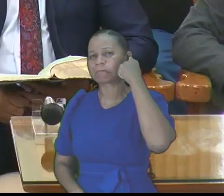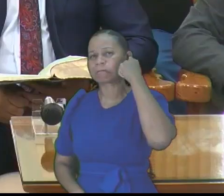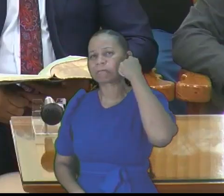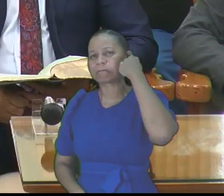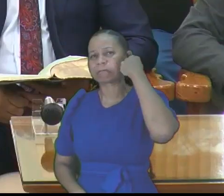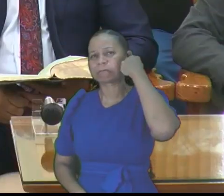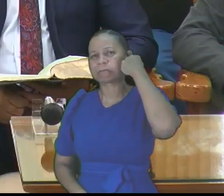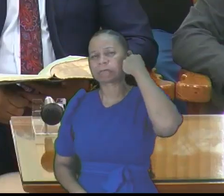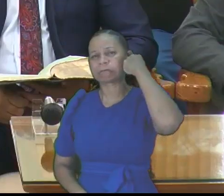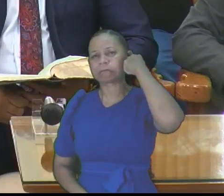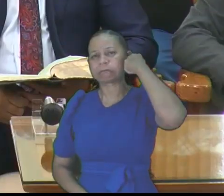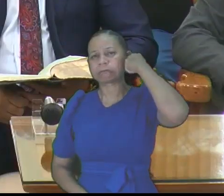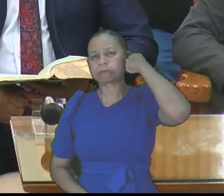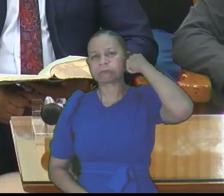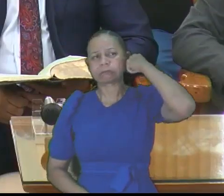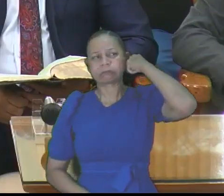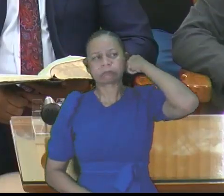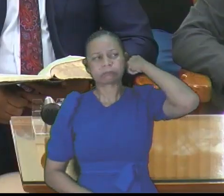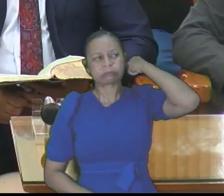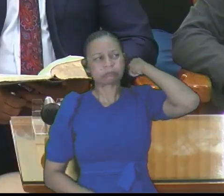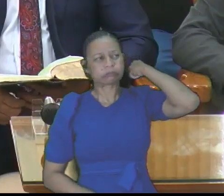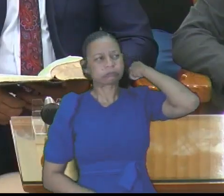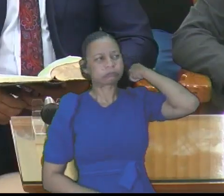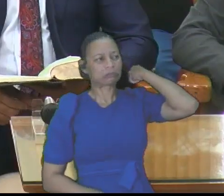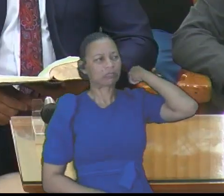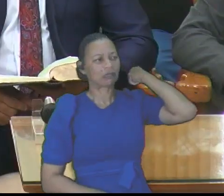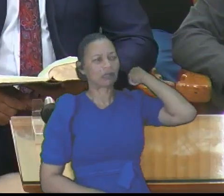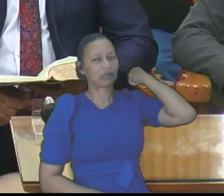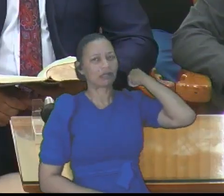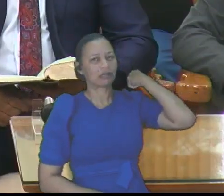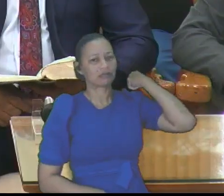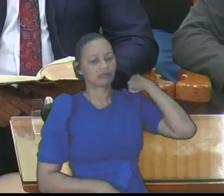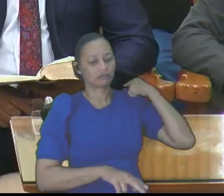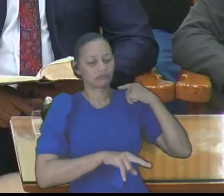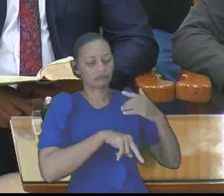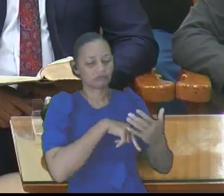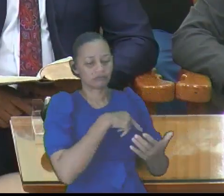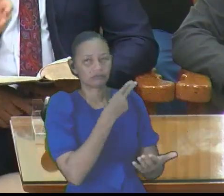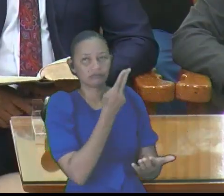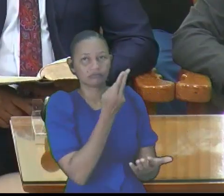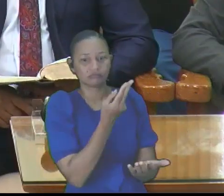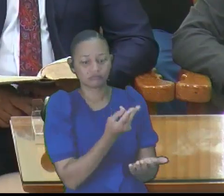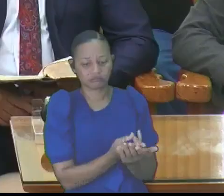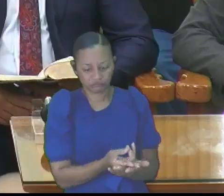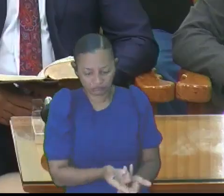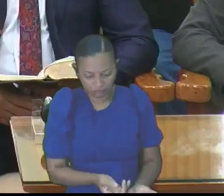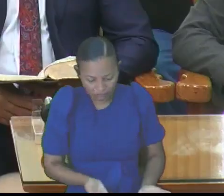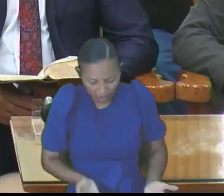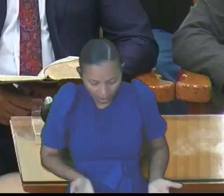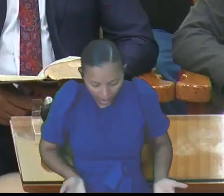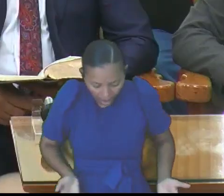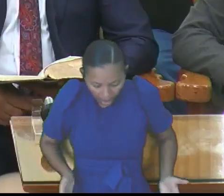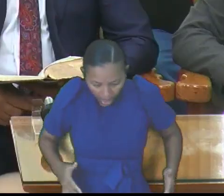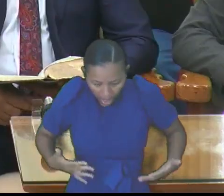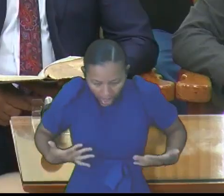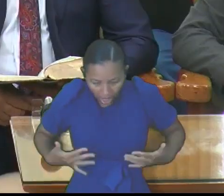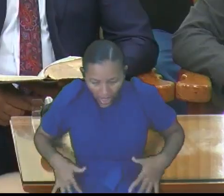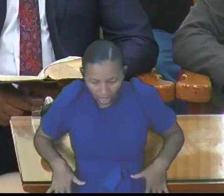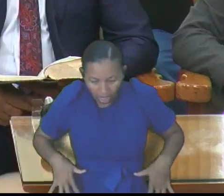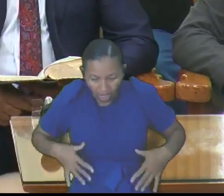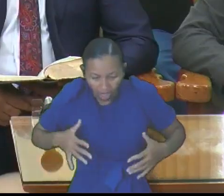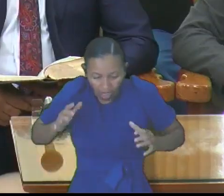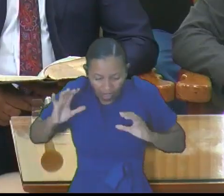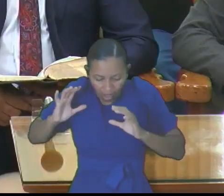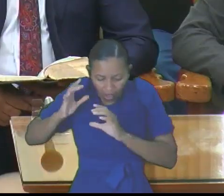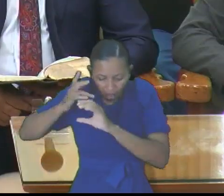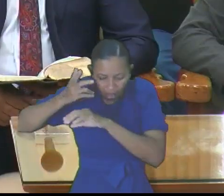bala atingiu a testa de uma pessoa que estava na frente dele, e a pessoa caiu sangrando nos pés dele. E ele ficou se tremendo com aquela máquina